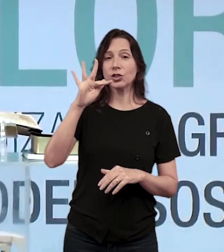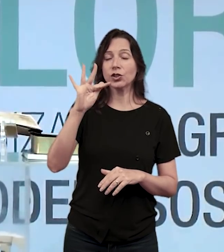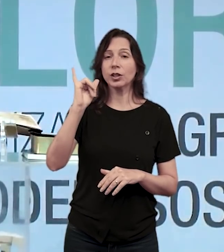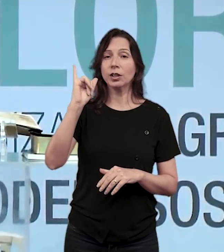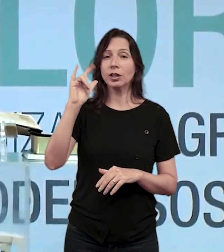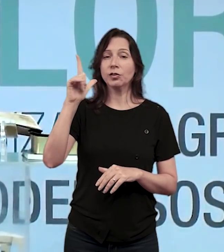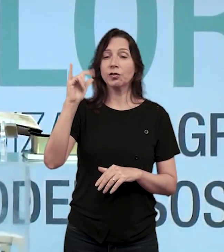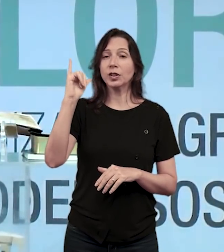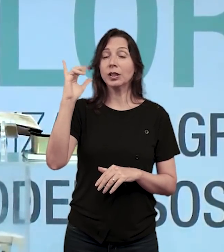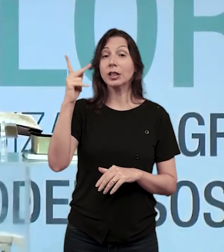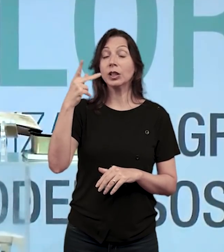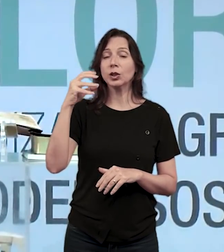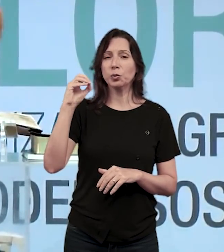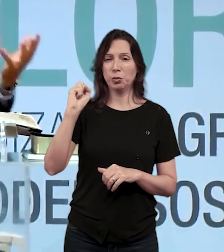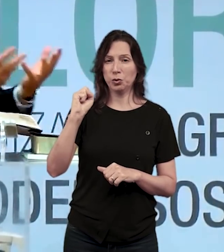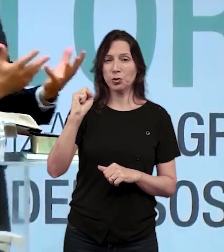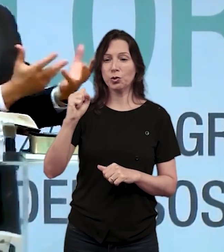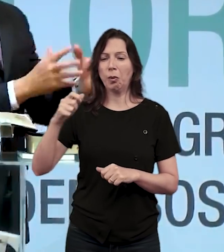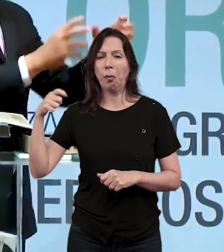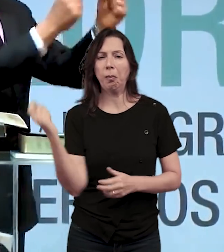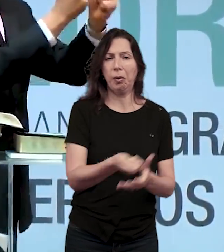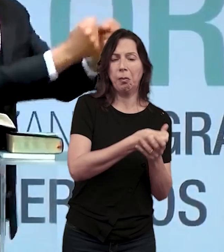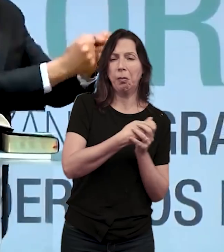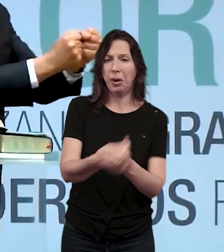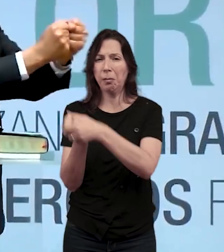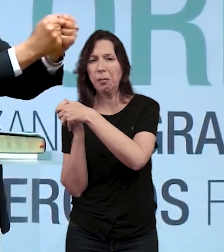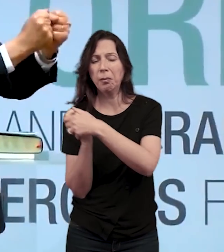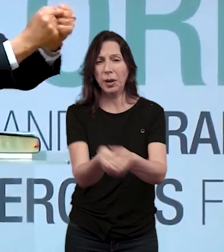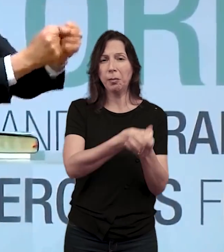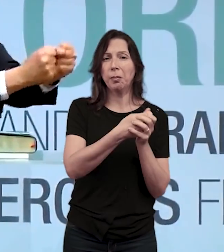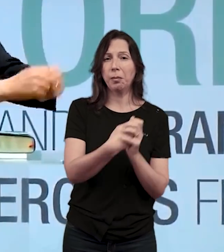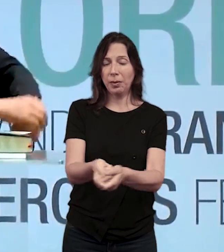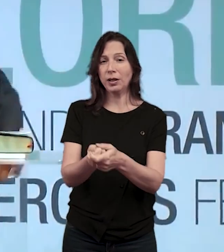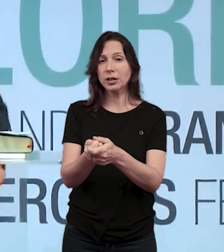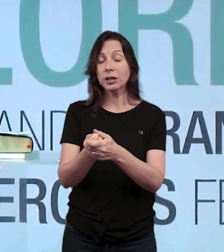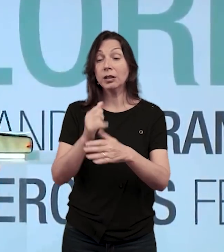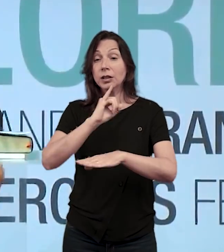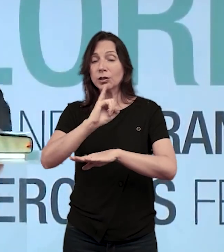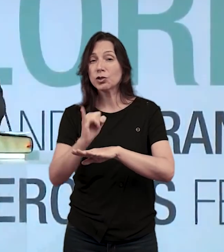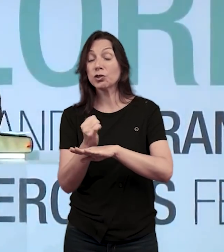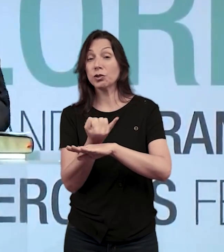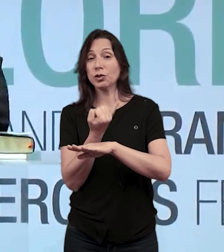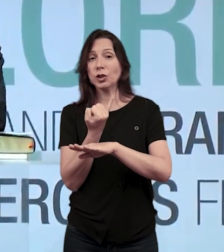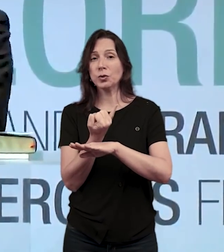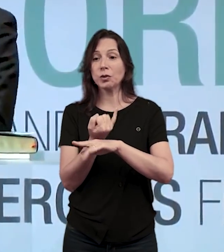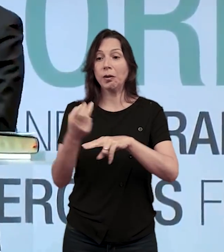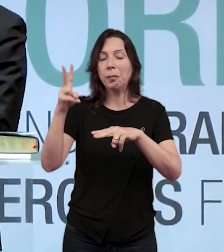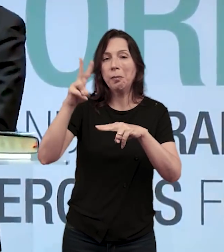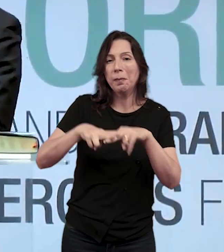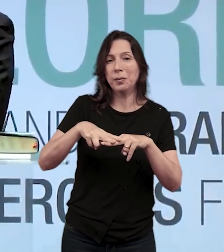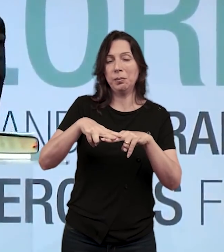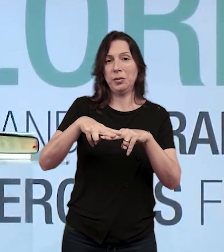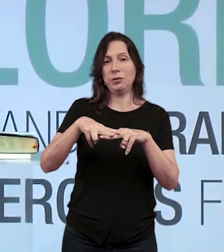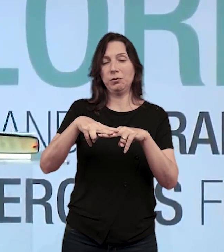Quando ele vem para Jerusalém para trazer ofertas, ele é preso e acusado em Jerusalém e